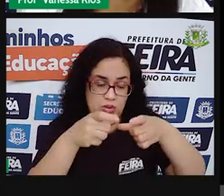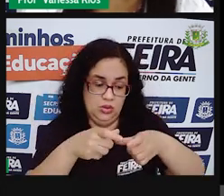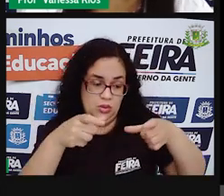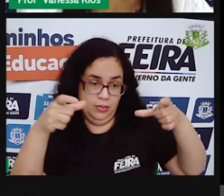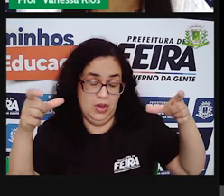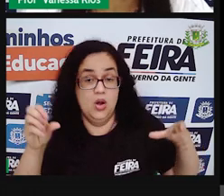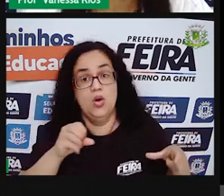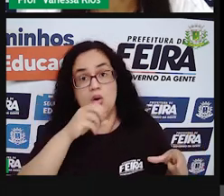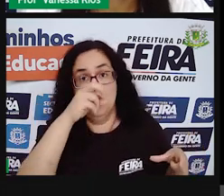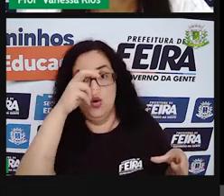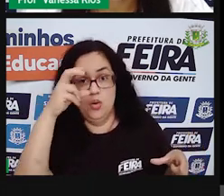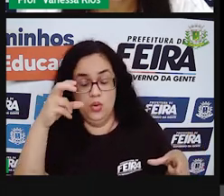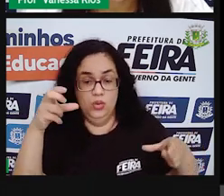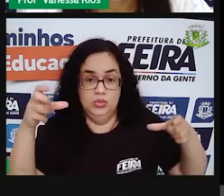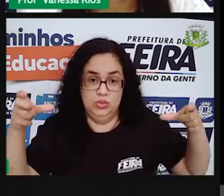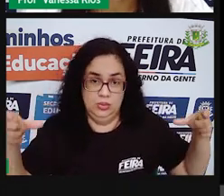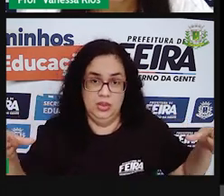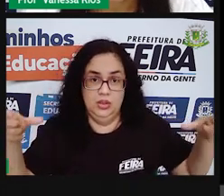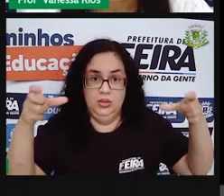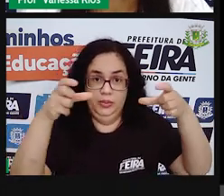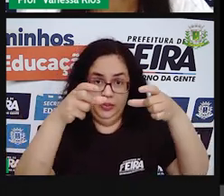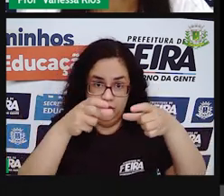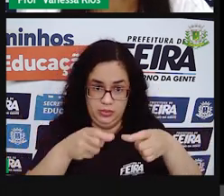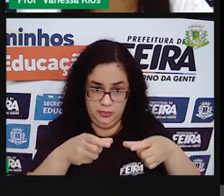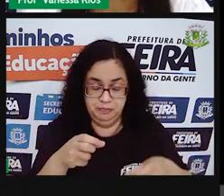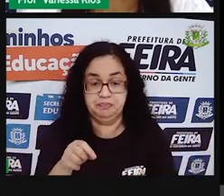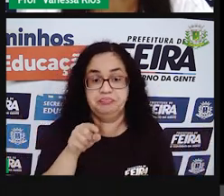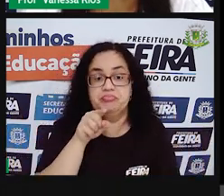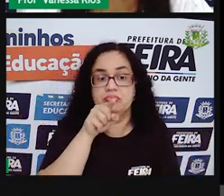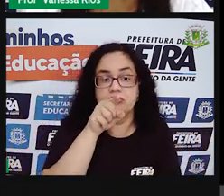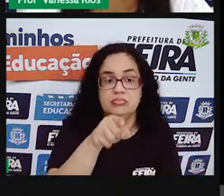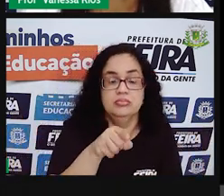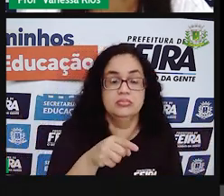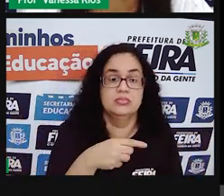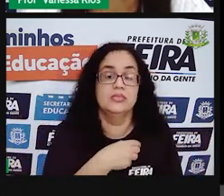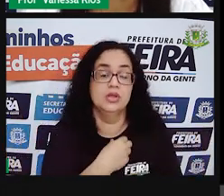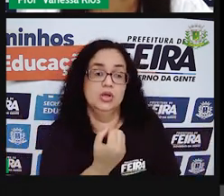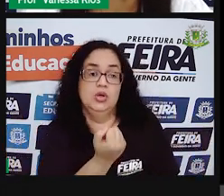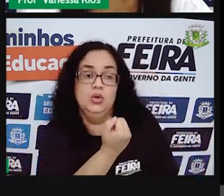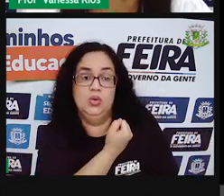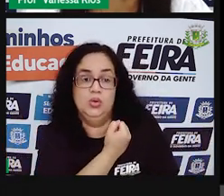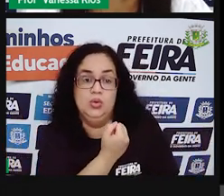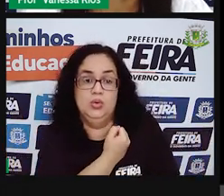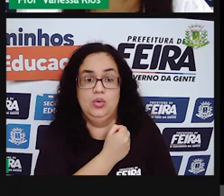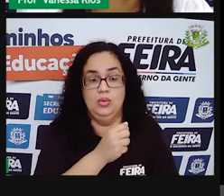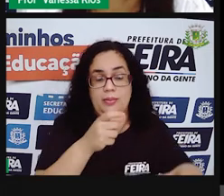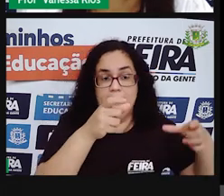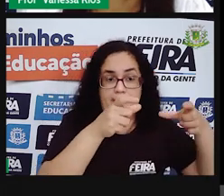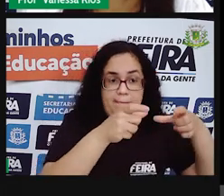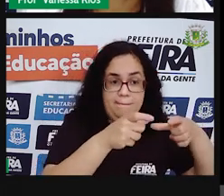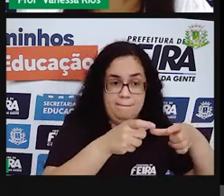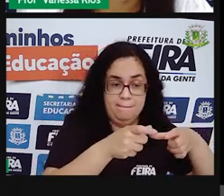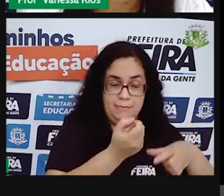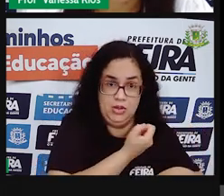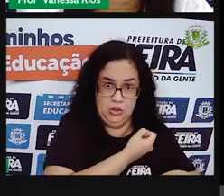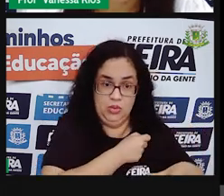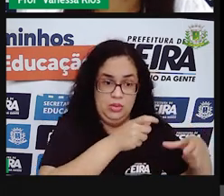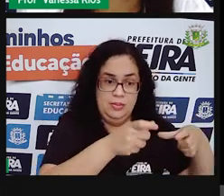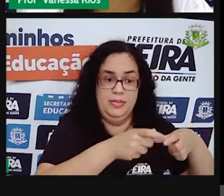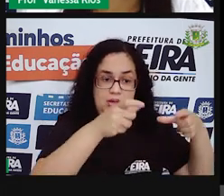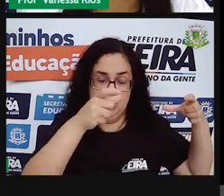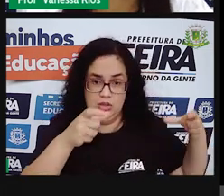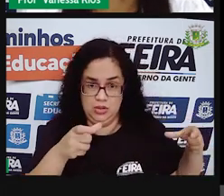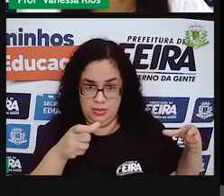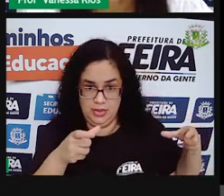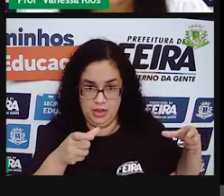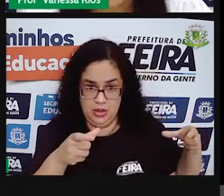crescente ou em ordem decrescente. A ordem crescente é quando os números eles aparecem de um valor menor